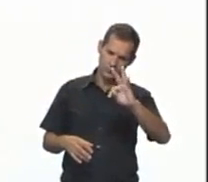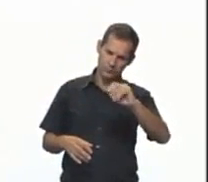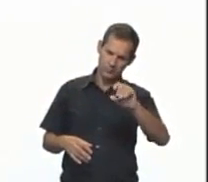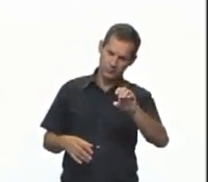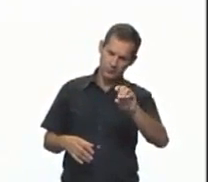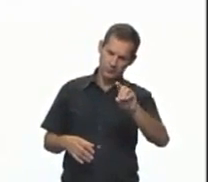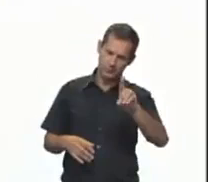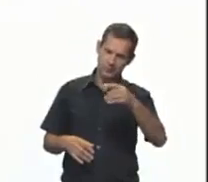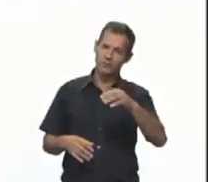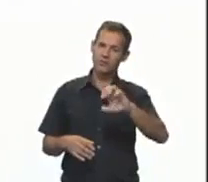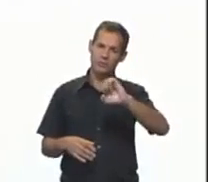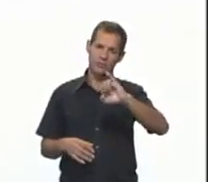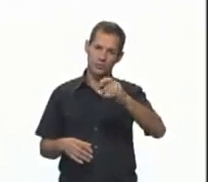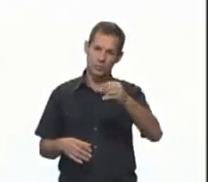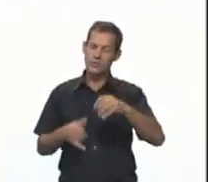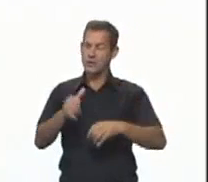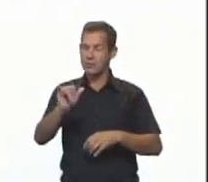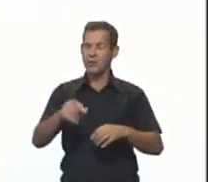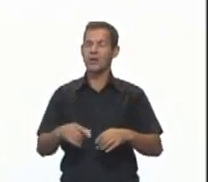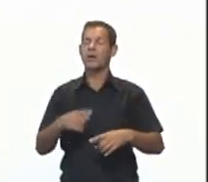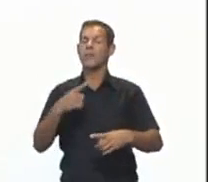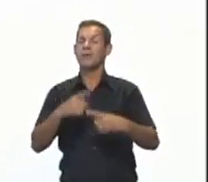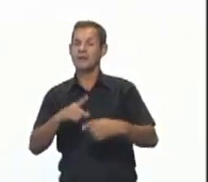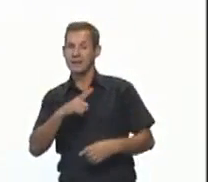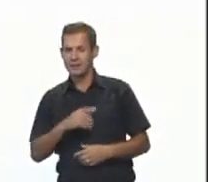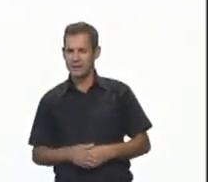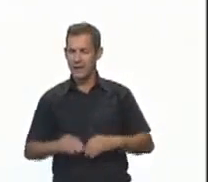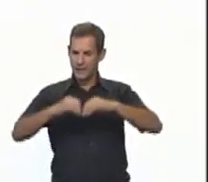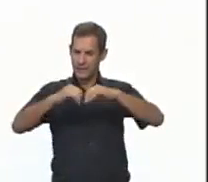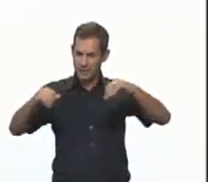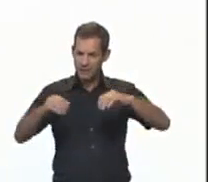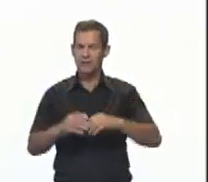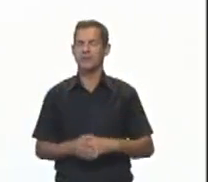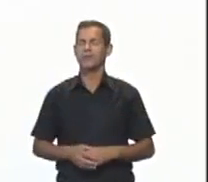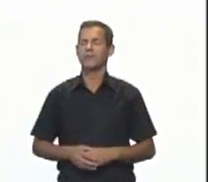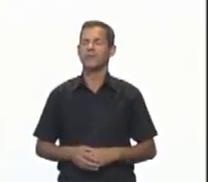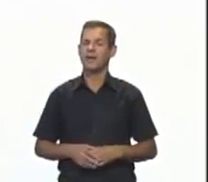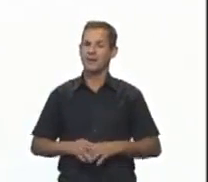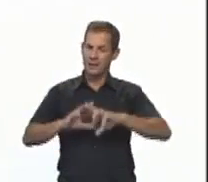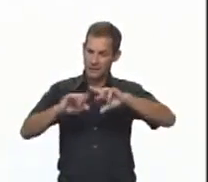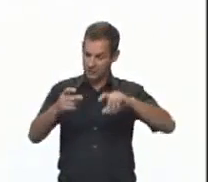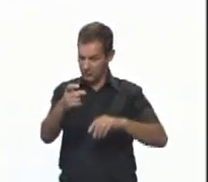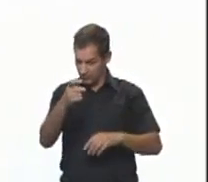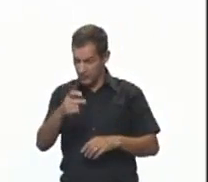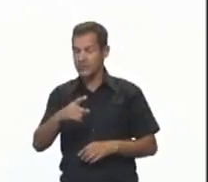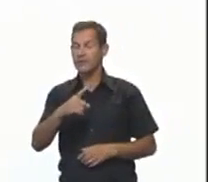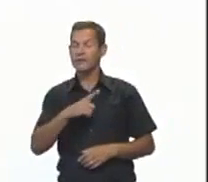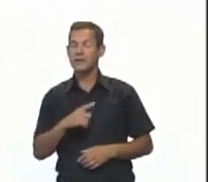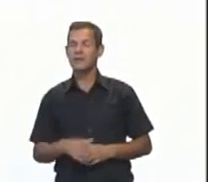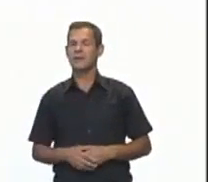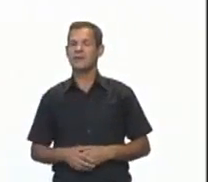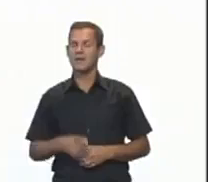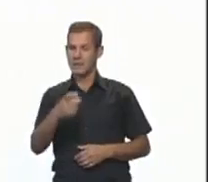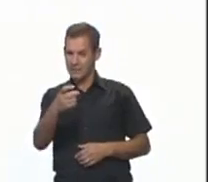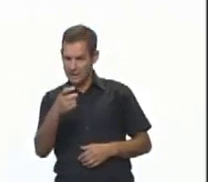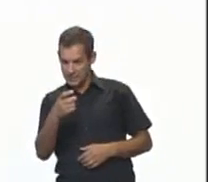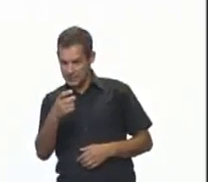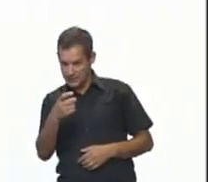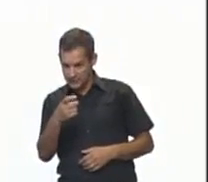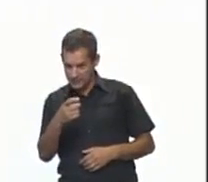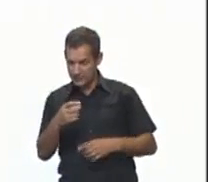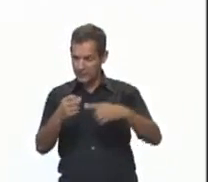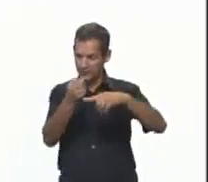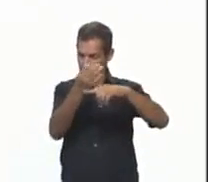torno do eixo y, na linguagem popular você vai ter que isolar a variável x. Então, você tem que colocar x